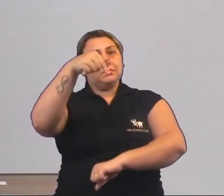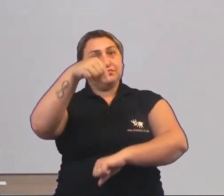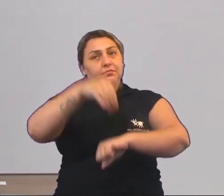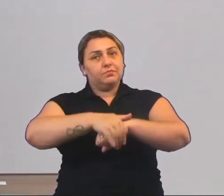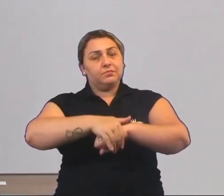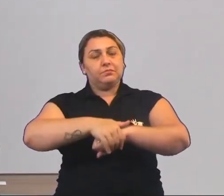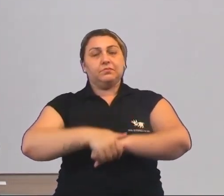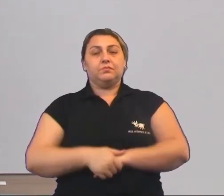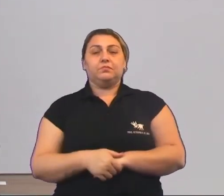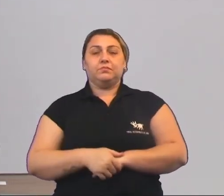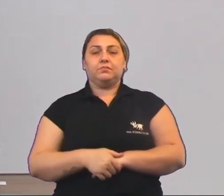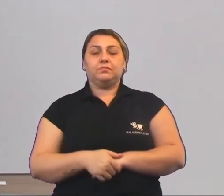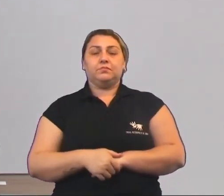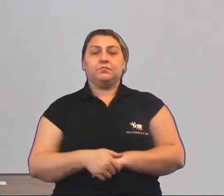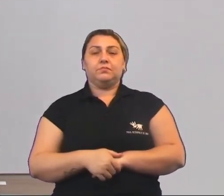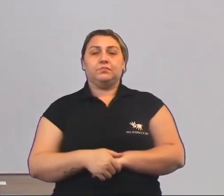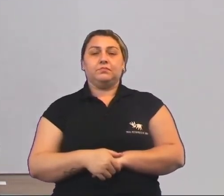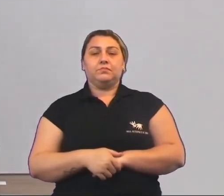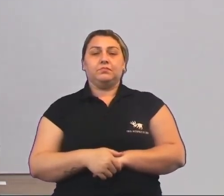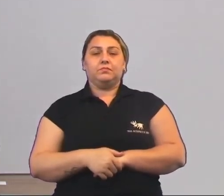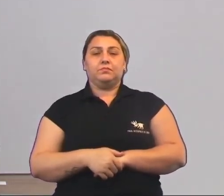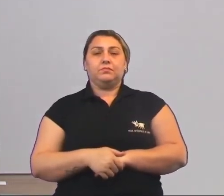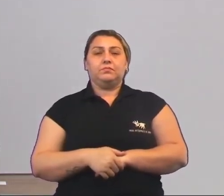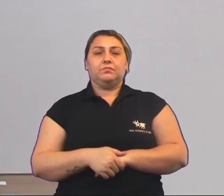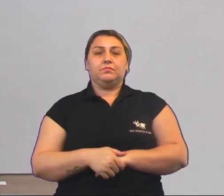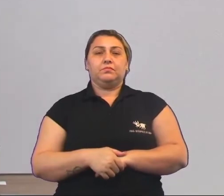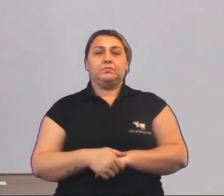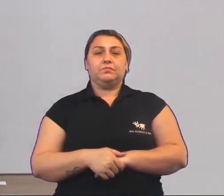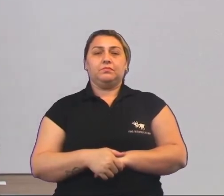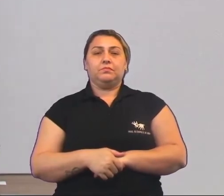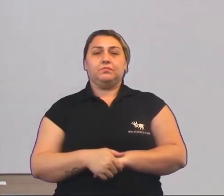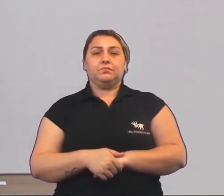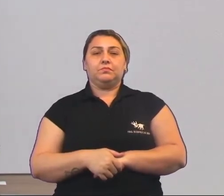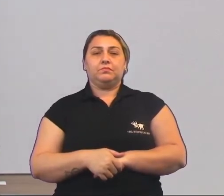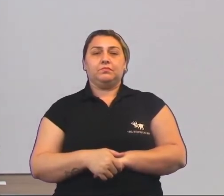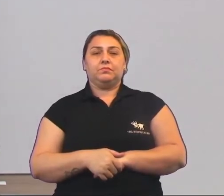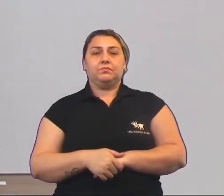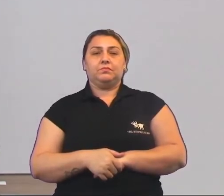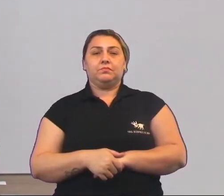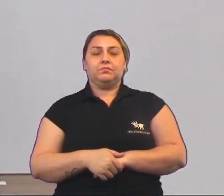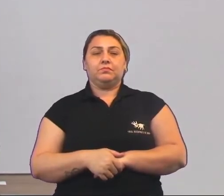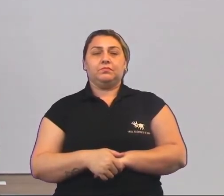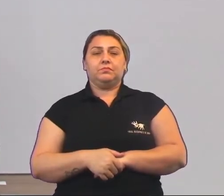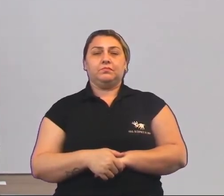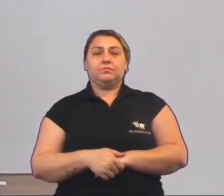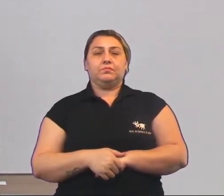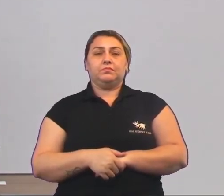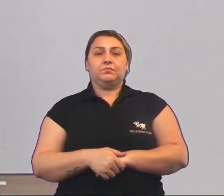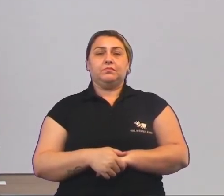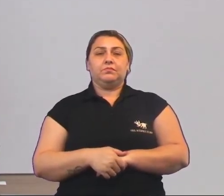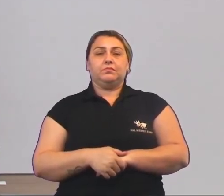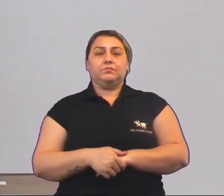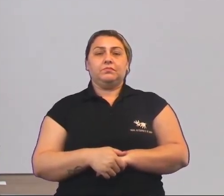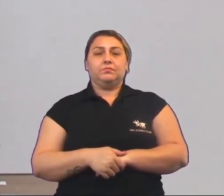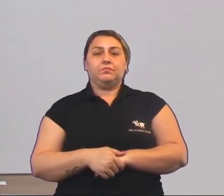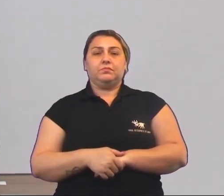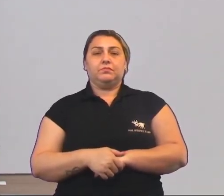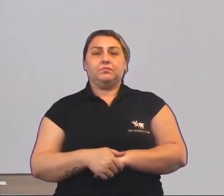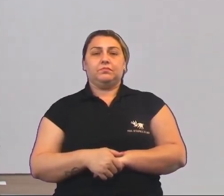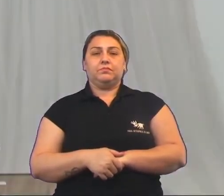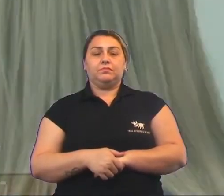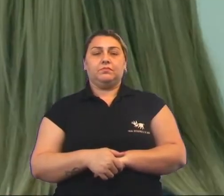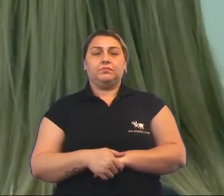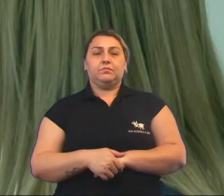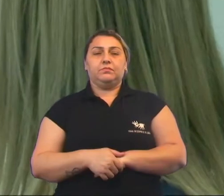às 19. Então, de 18 a 19, vamos registrar aqui? 19 horas.